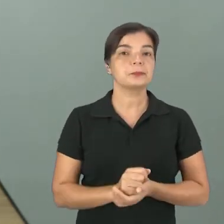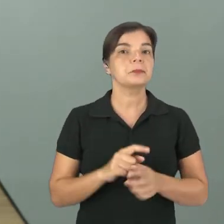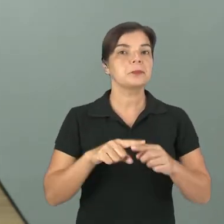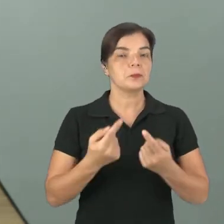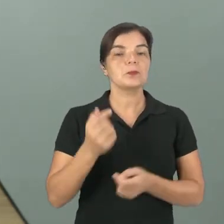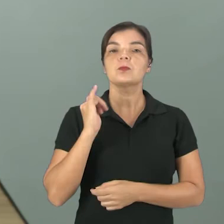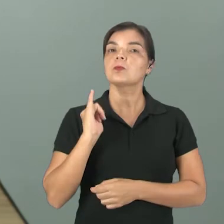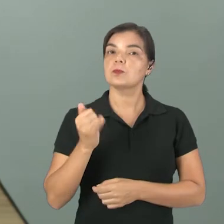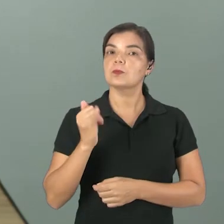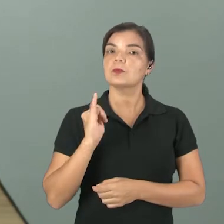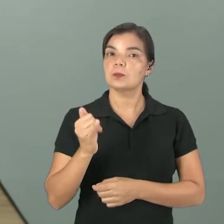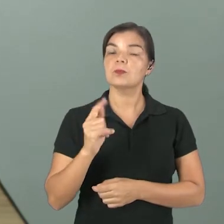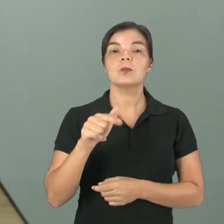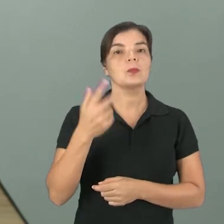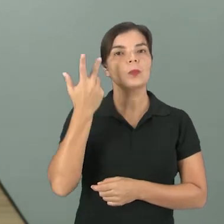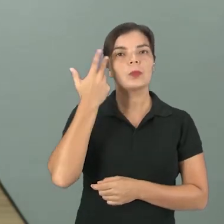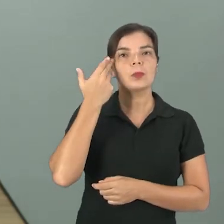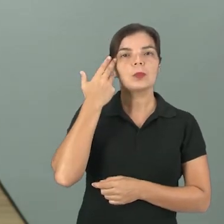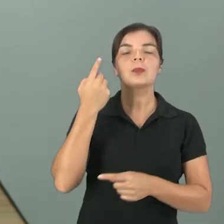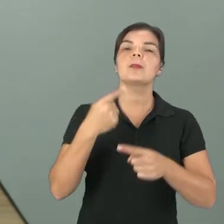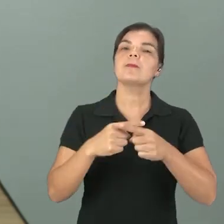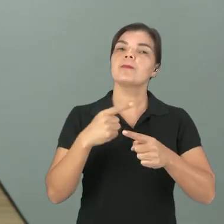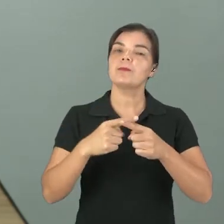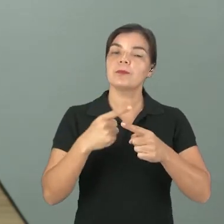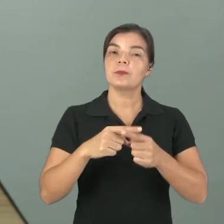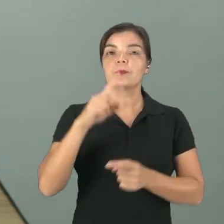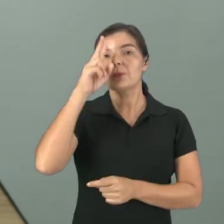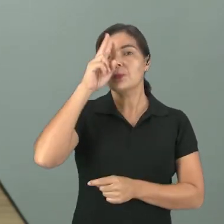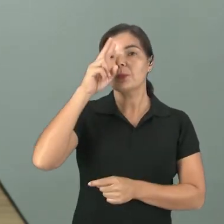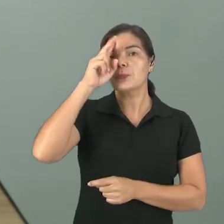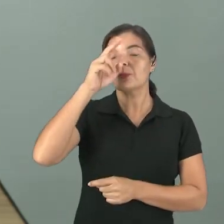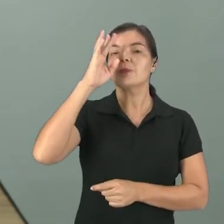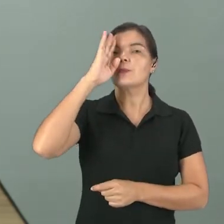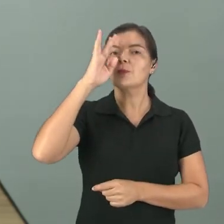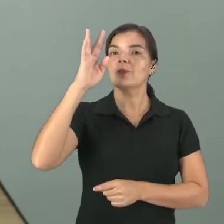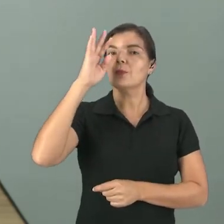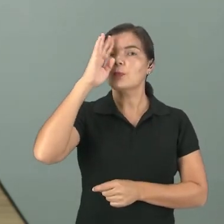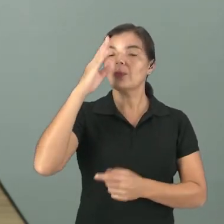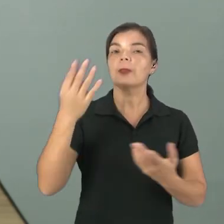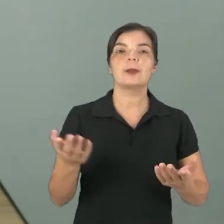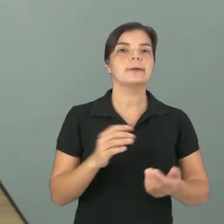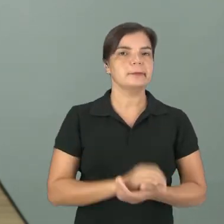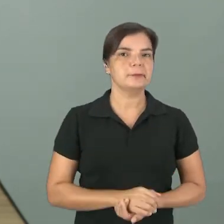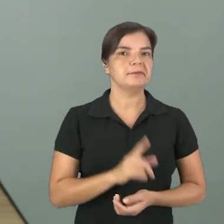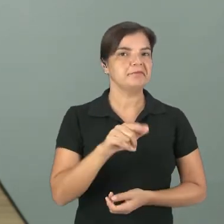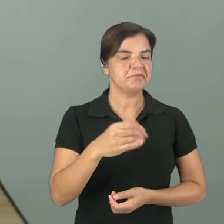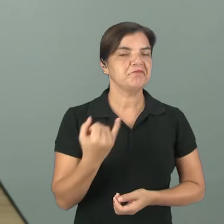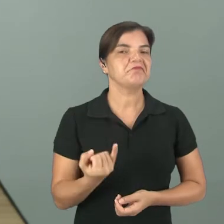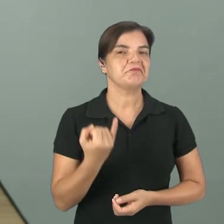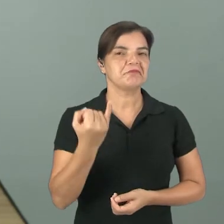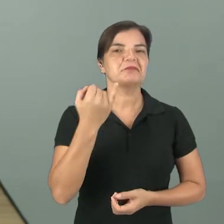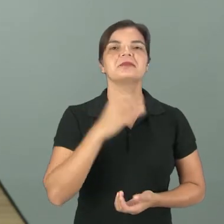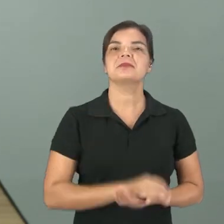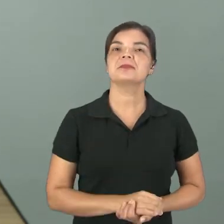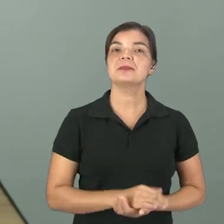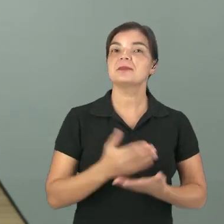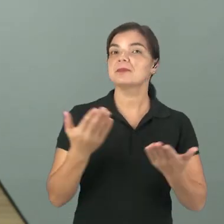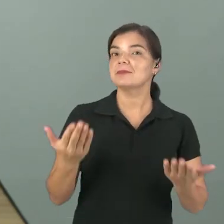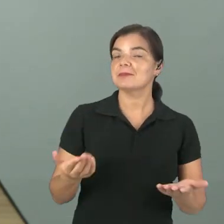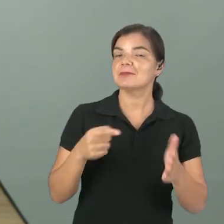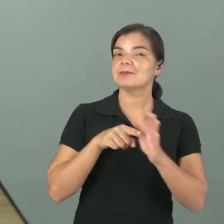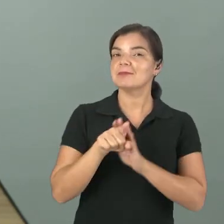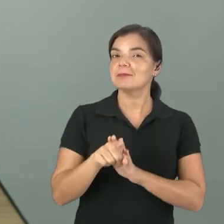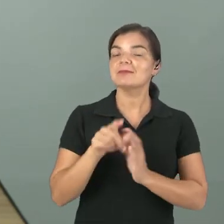Mas nos contos isso é algo muito comum, porque é uma história cheia de fantasia. E olha, isso é muito interessante. E eu quero agora